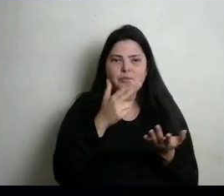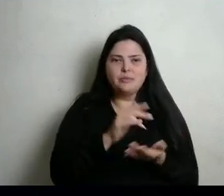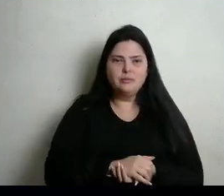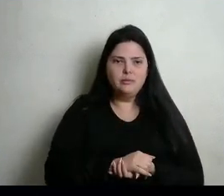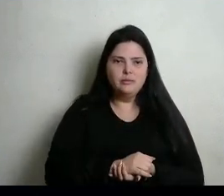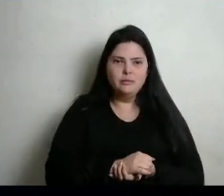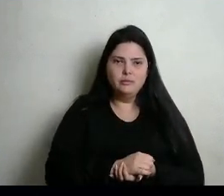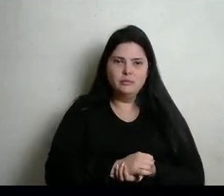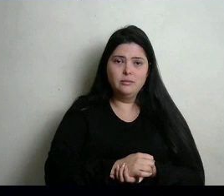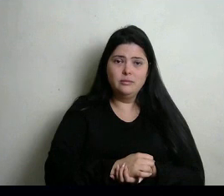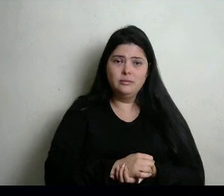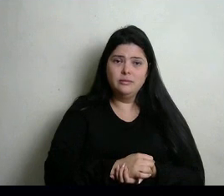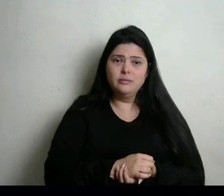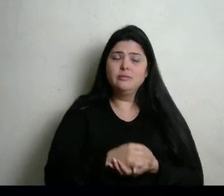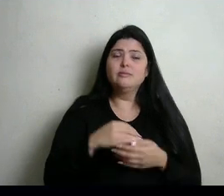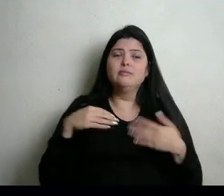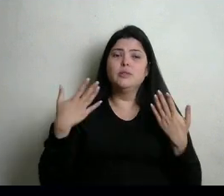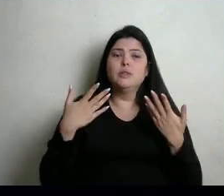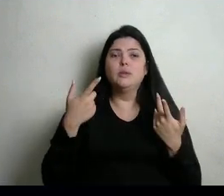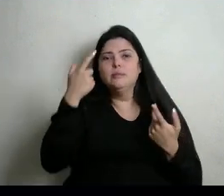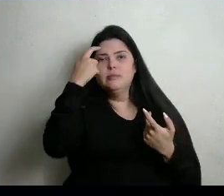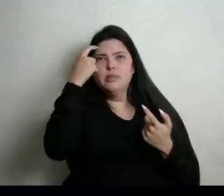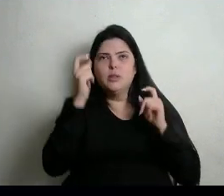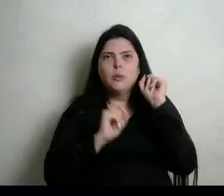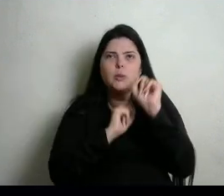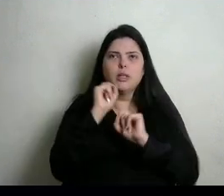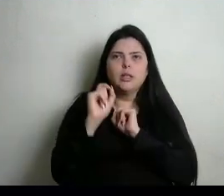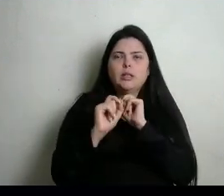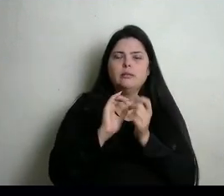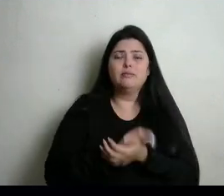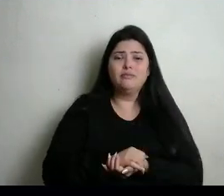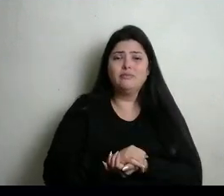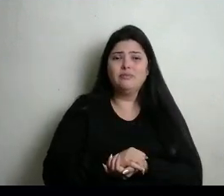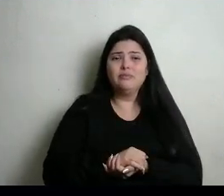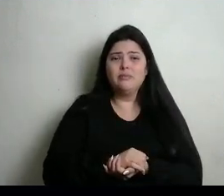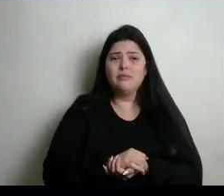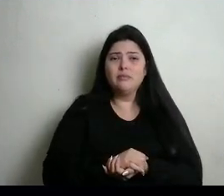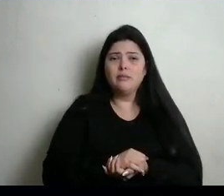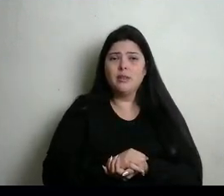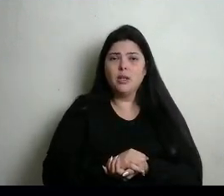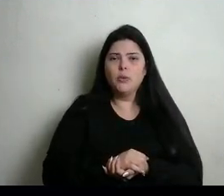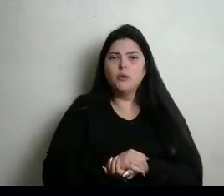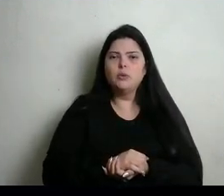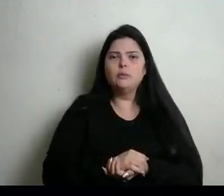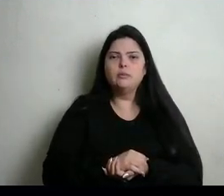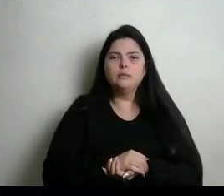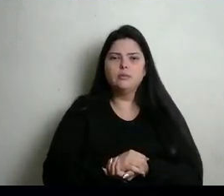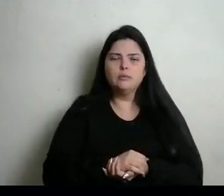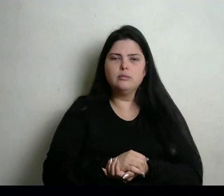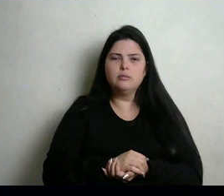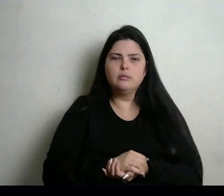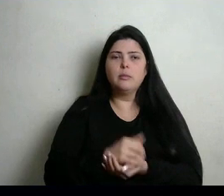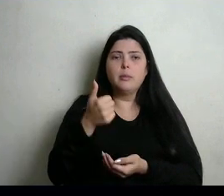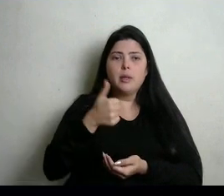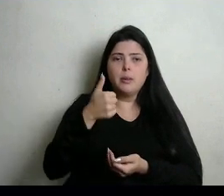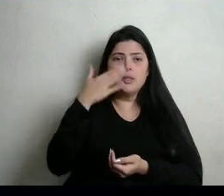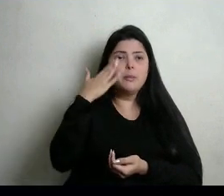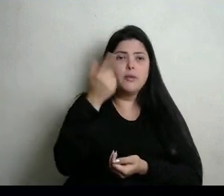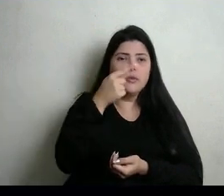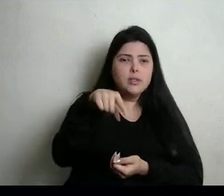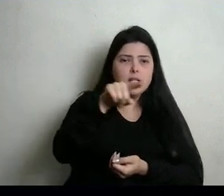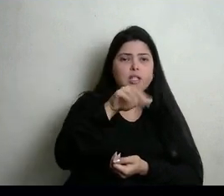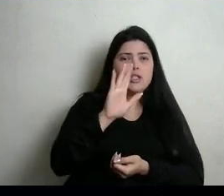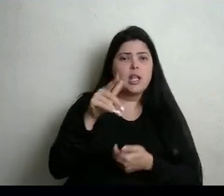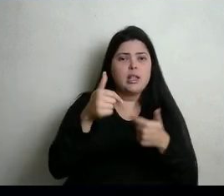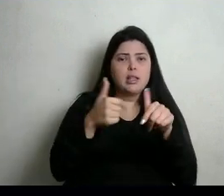E a partir daí vem aquela seguinte pergunta. E, primeiramente, eu queria saber de vocês, quem aqui já trabalha